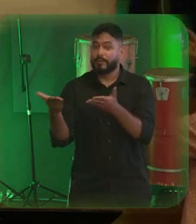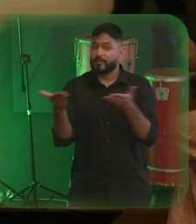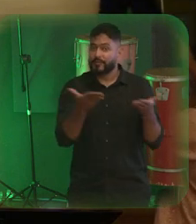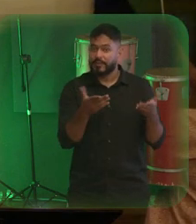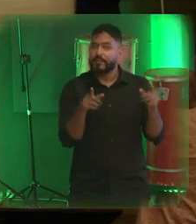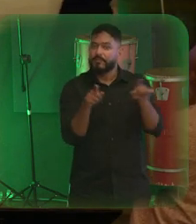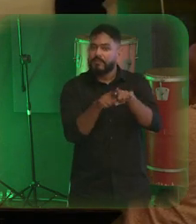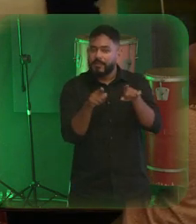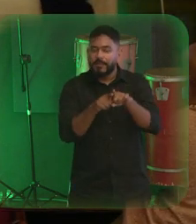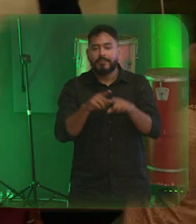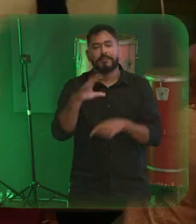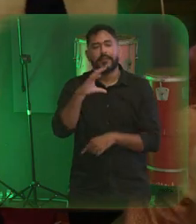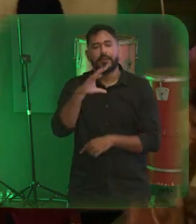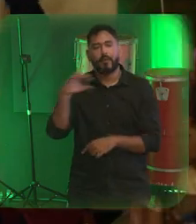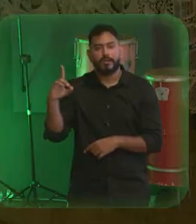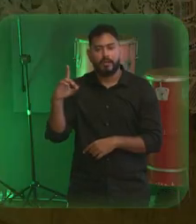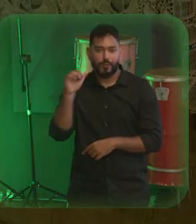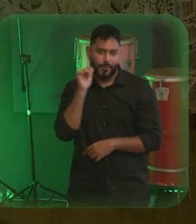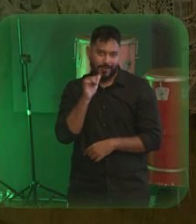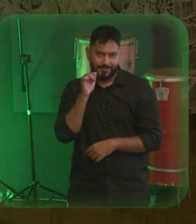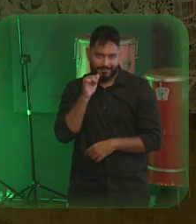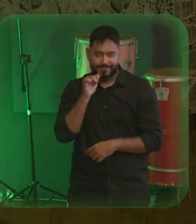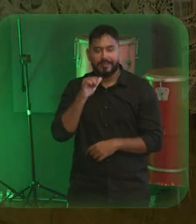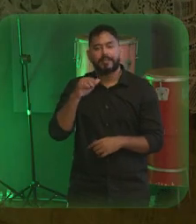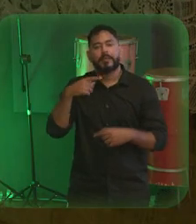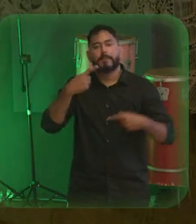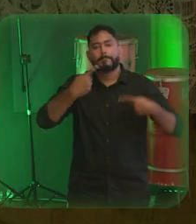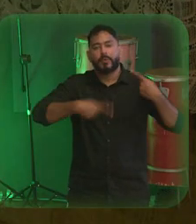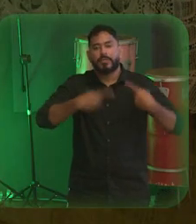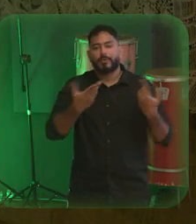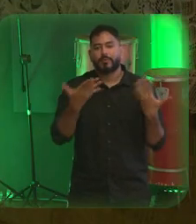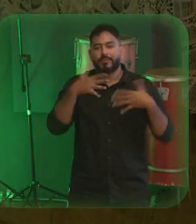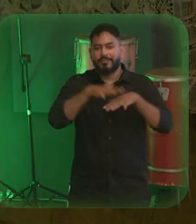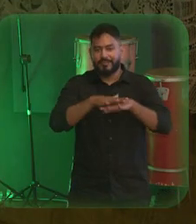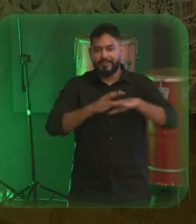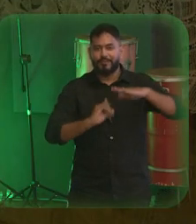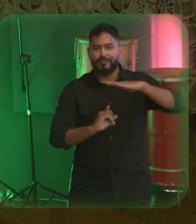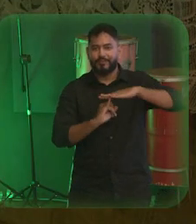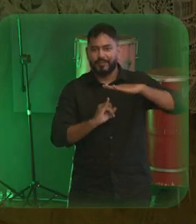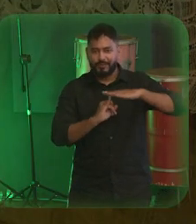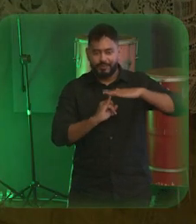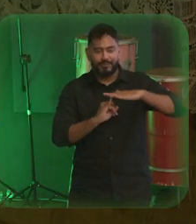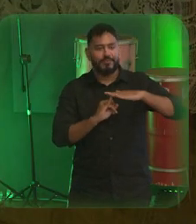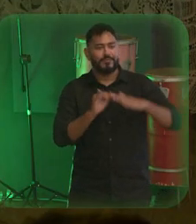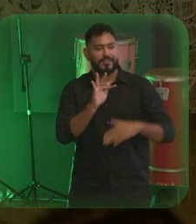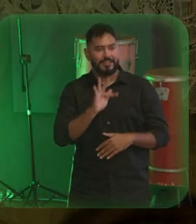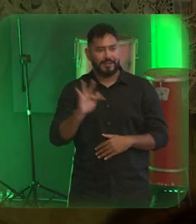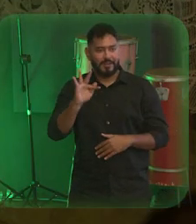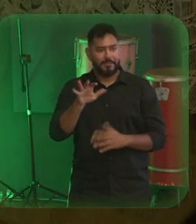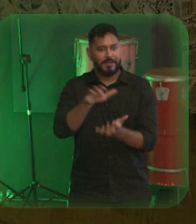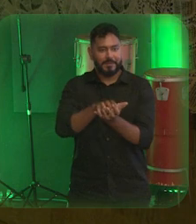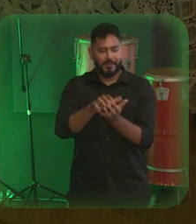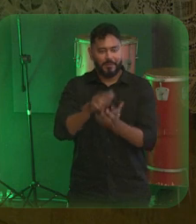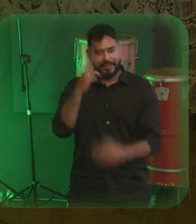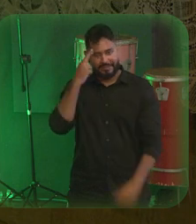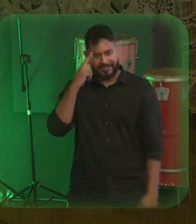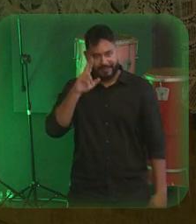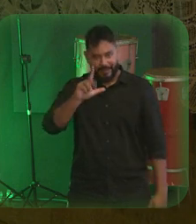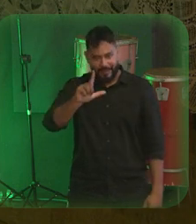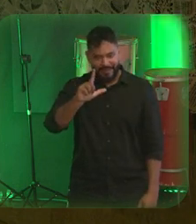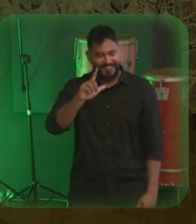Convidamos a coordenadora de políticas inclusivas do Instituto Federal de Pernambuco, a senhora Laura